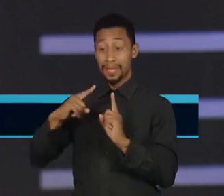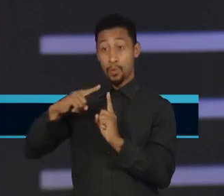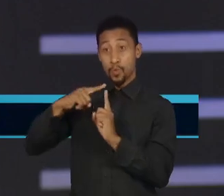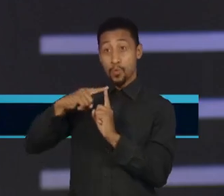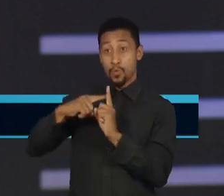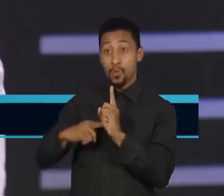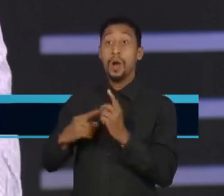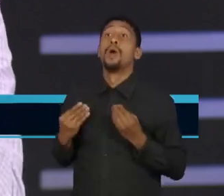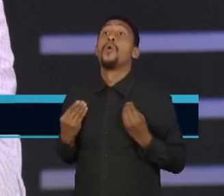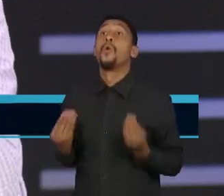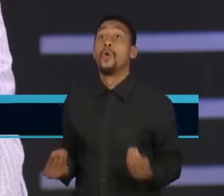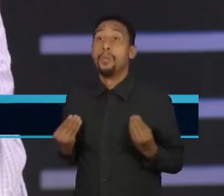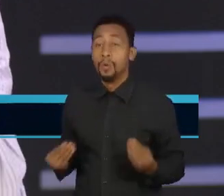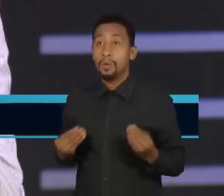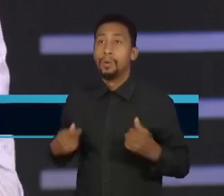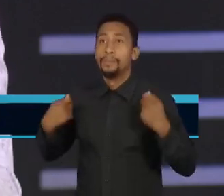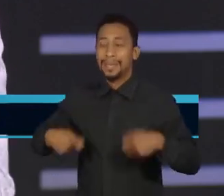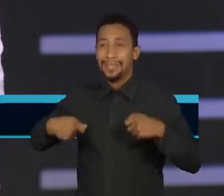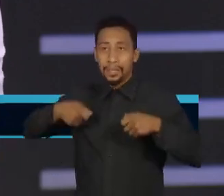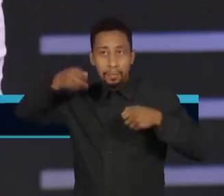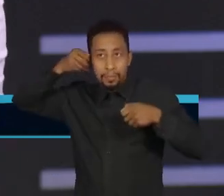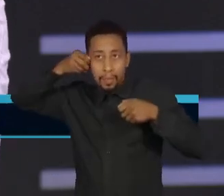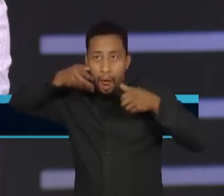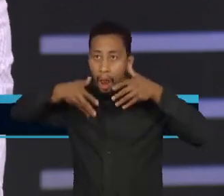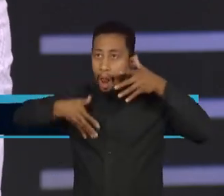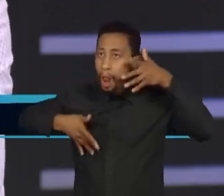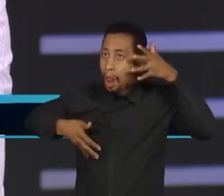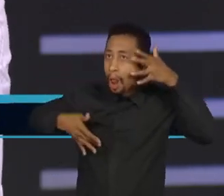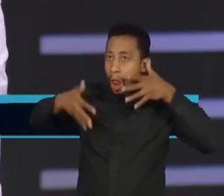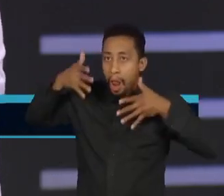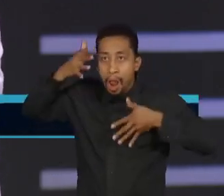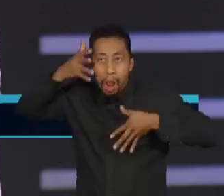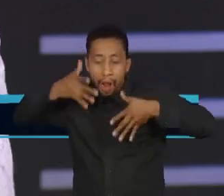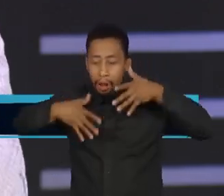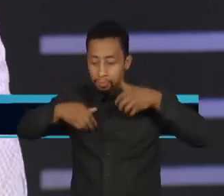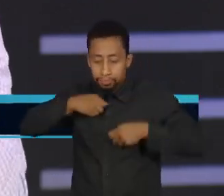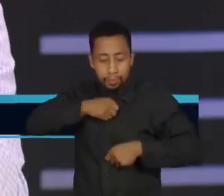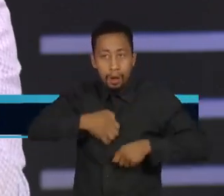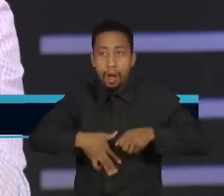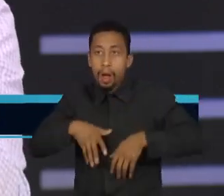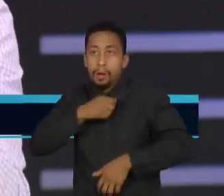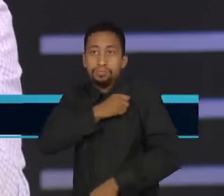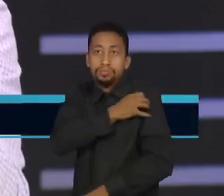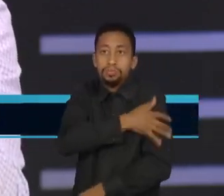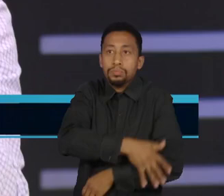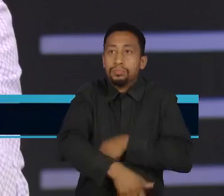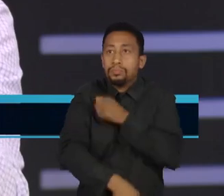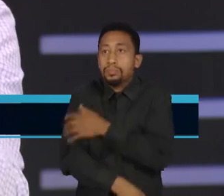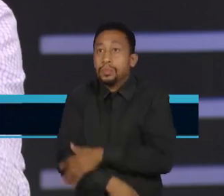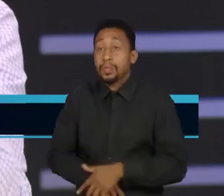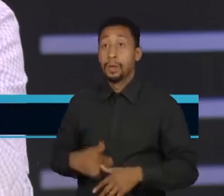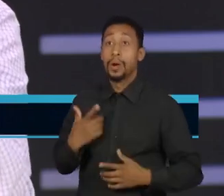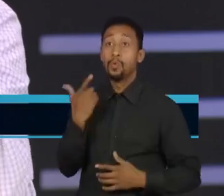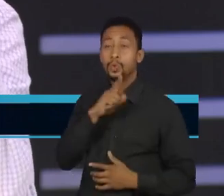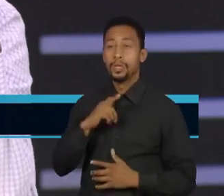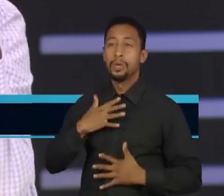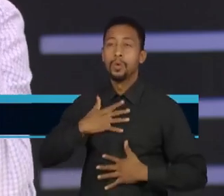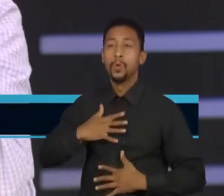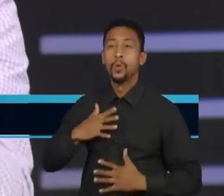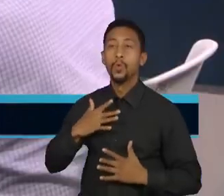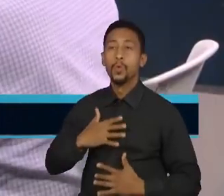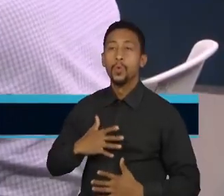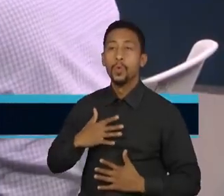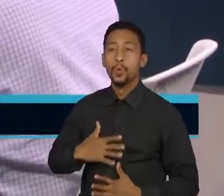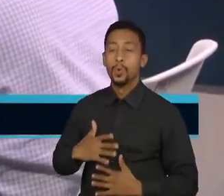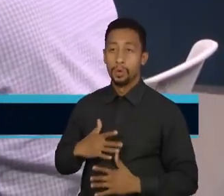suor, né? Então, as pessoas transpiram para perder temperatura. Quando existe uma temperatura muito